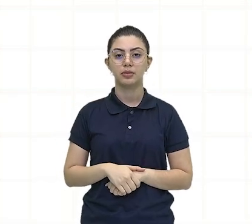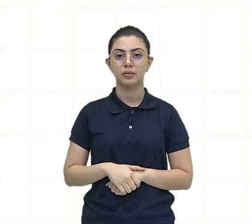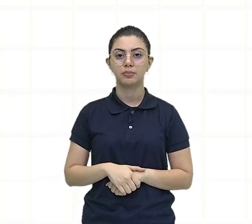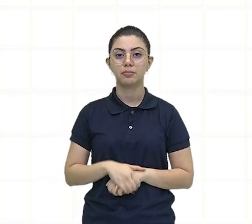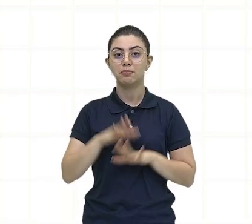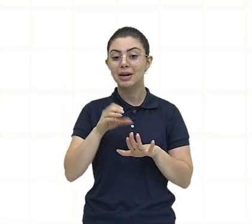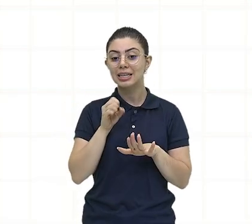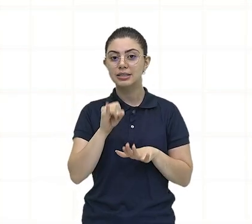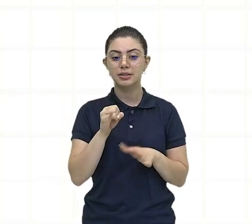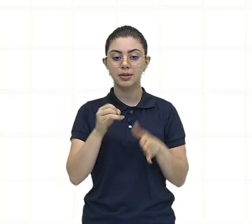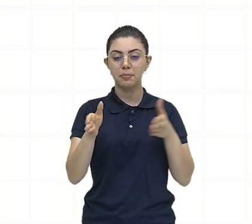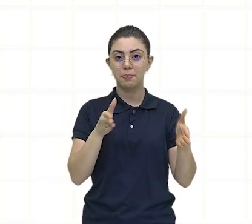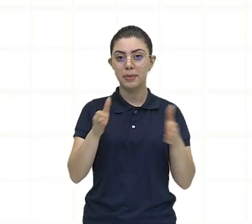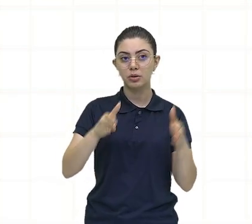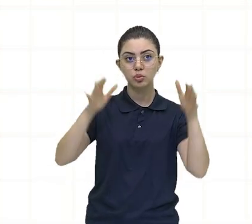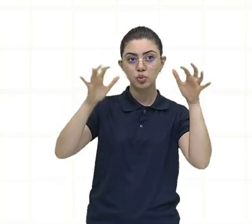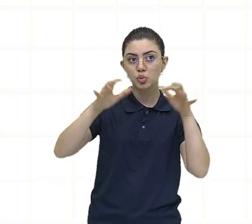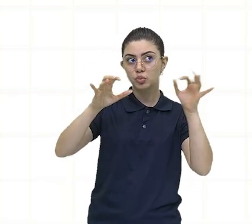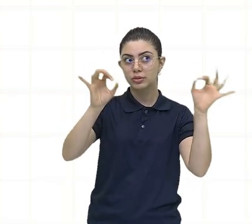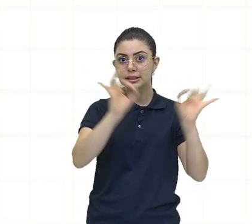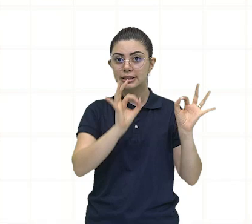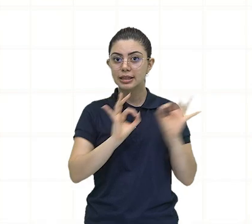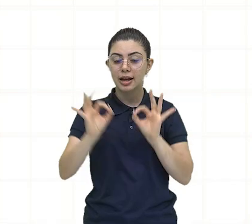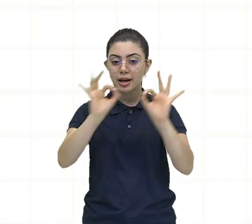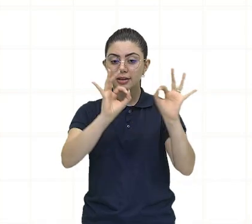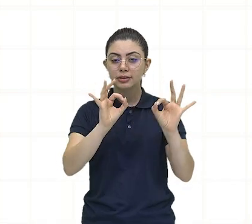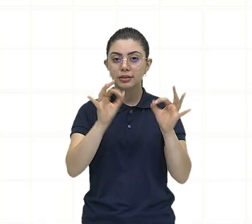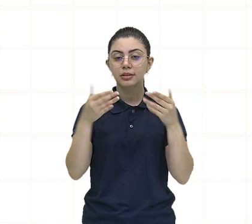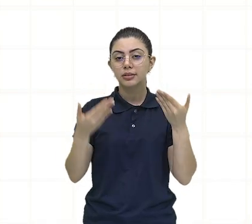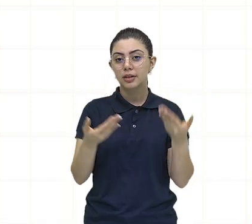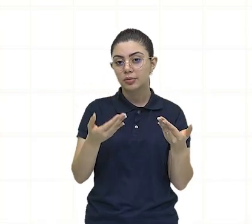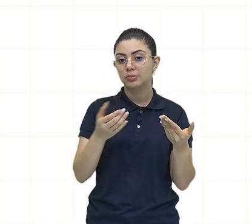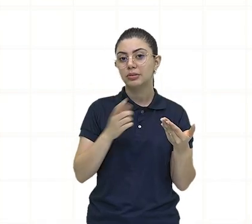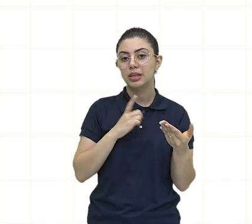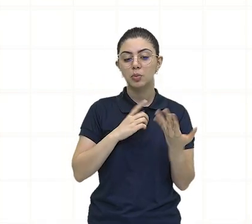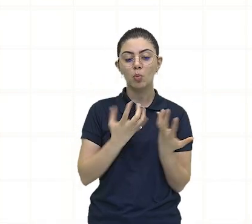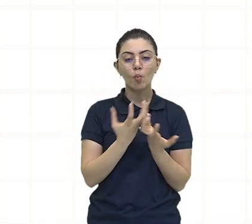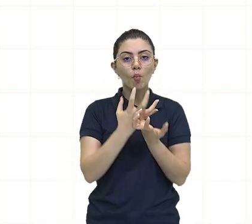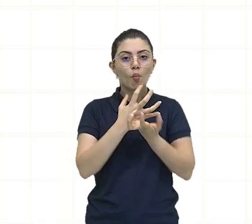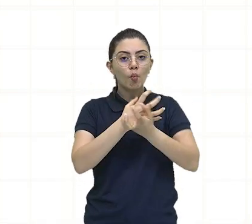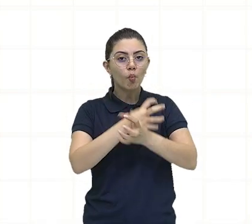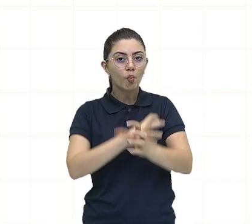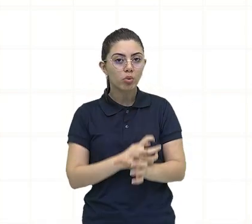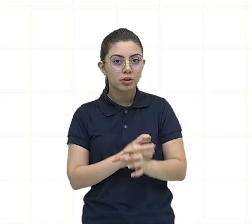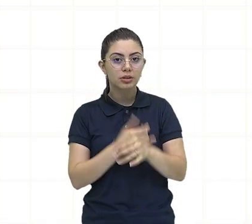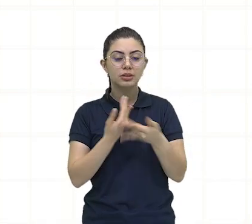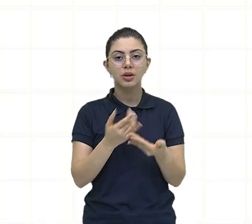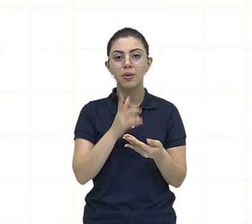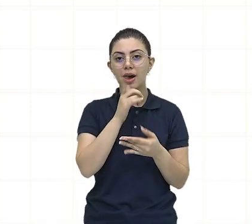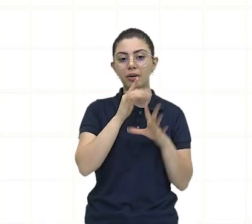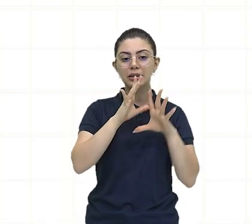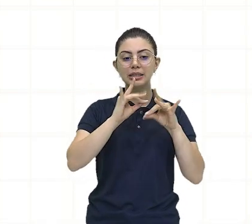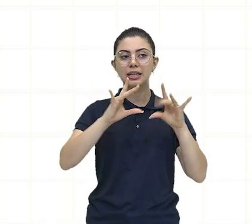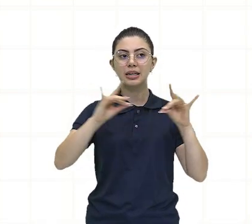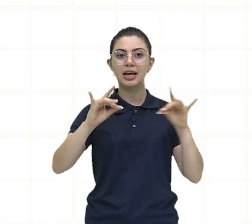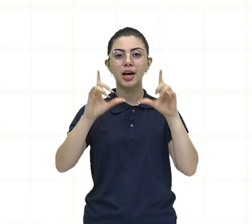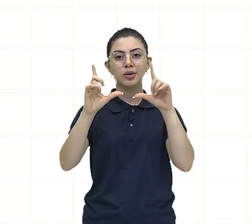há períodos de chuva, de precipitação, a gente vai ter períodos mais secos, então a umidade ela